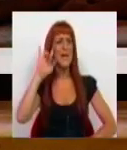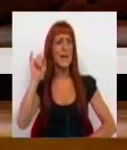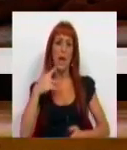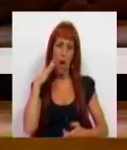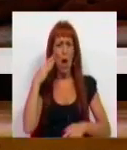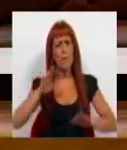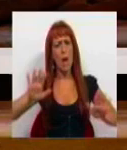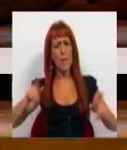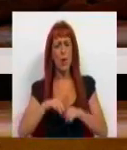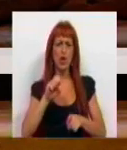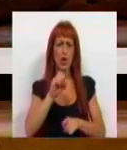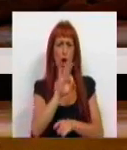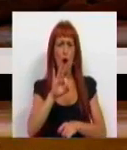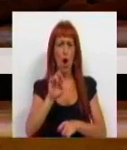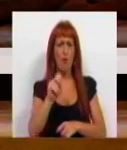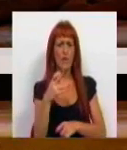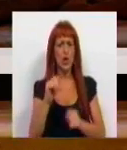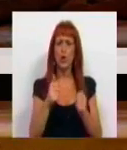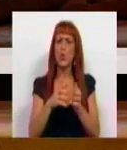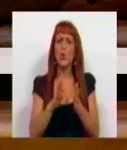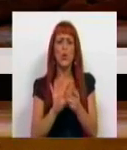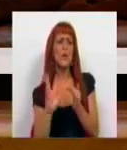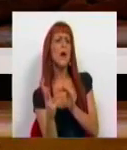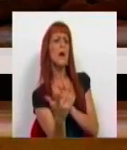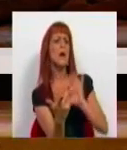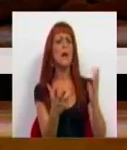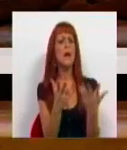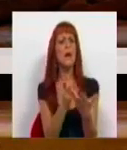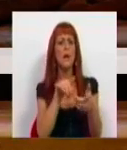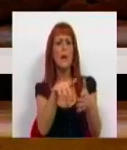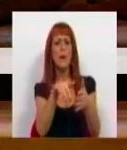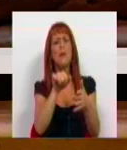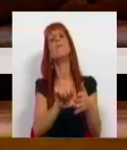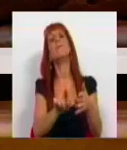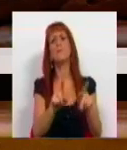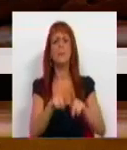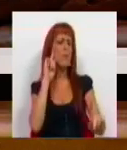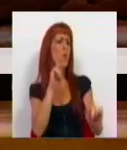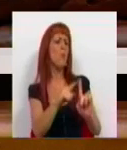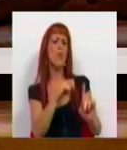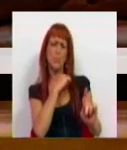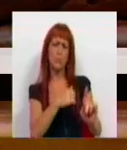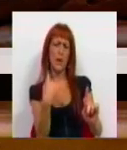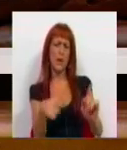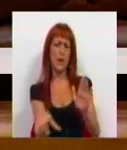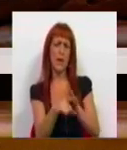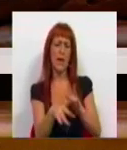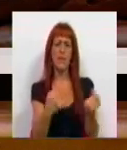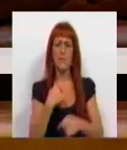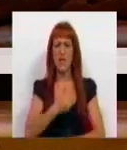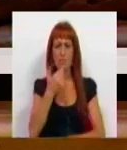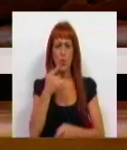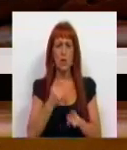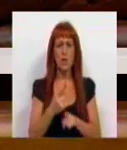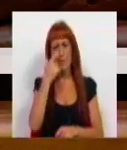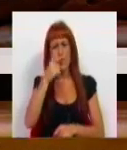regra geral, os offshores e tudo o que circula à volta deles teriam um propósito legítimo, mas são